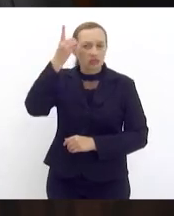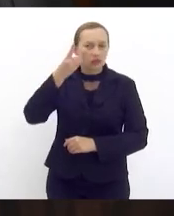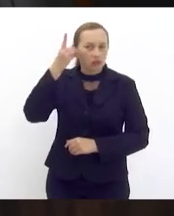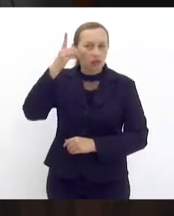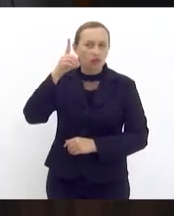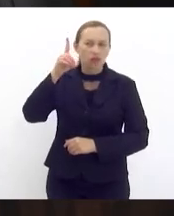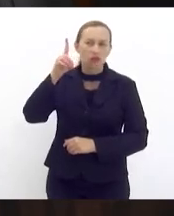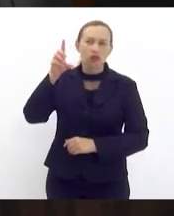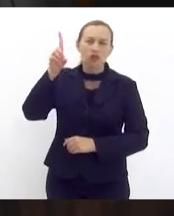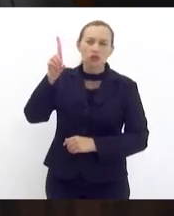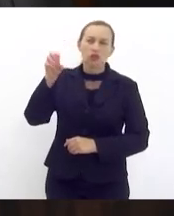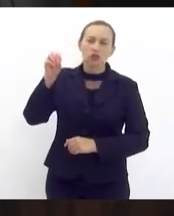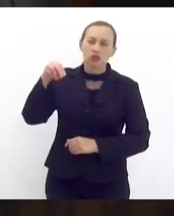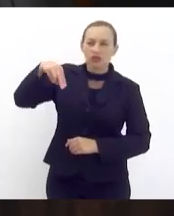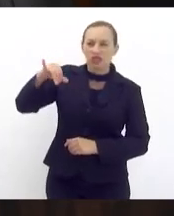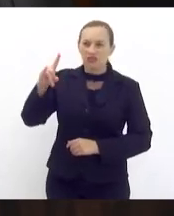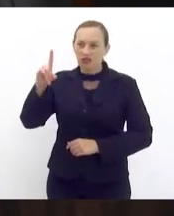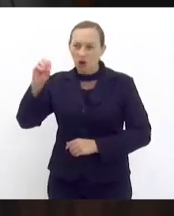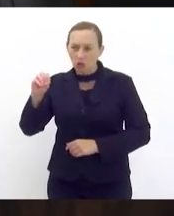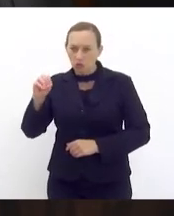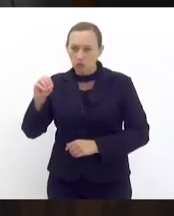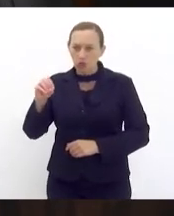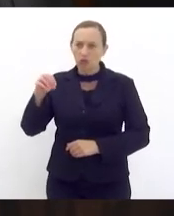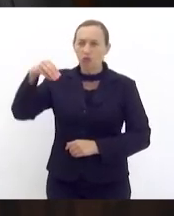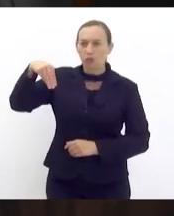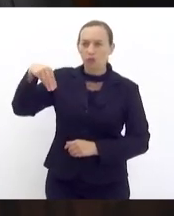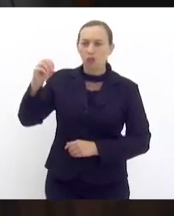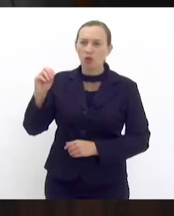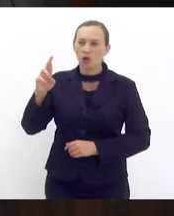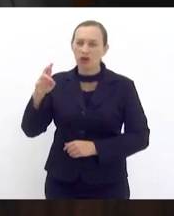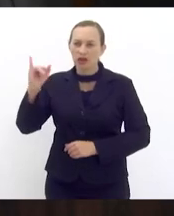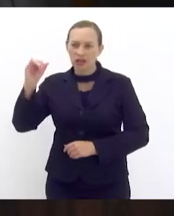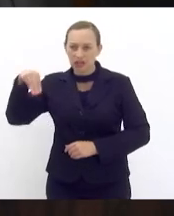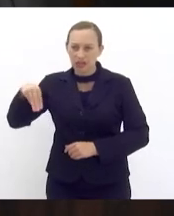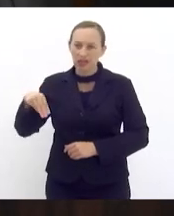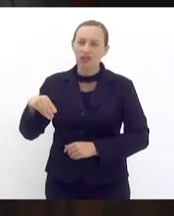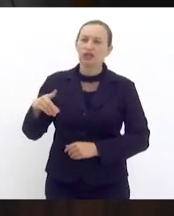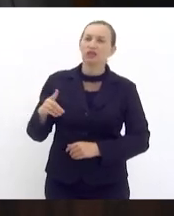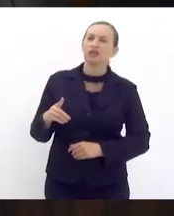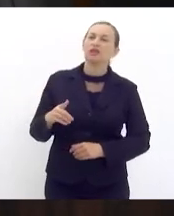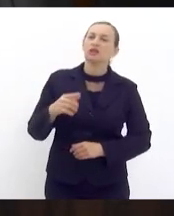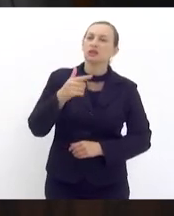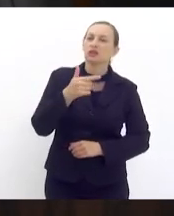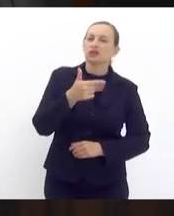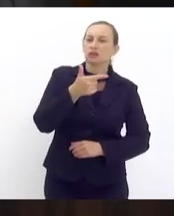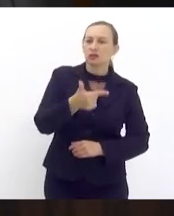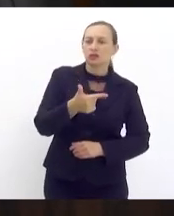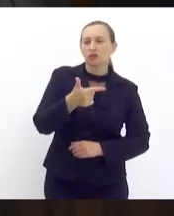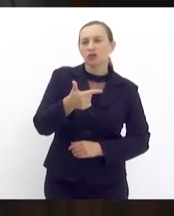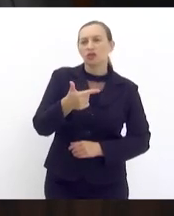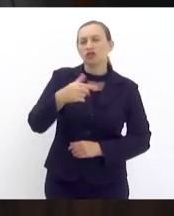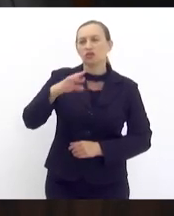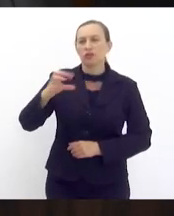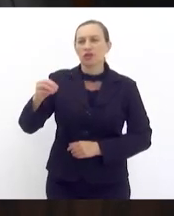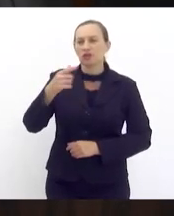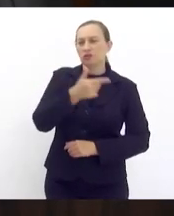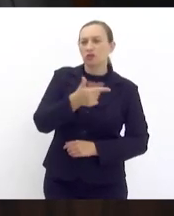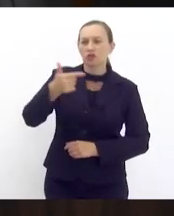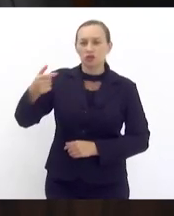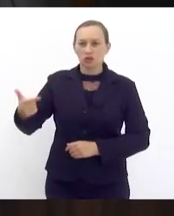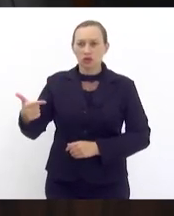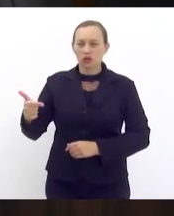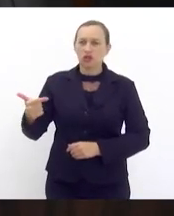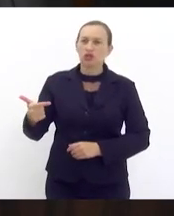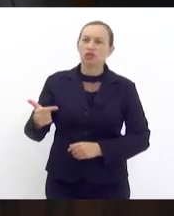Nivaldo murim e Marta Rocha que altera a lei 6.169 de 2 de março de 2002 e